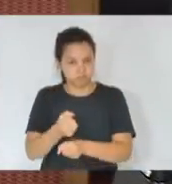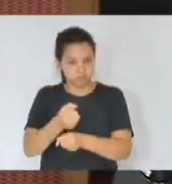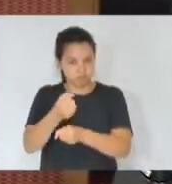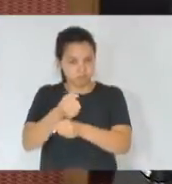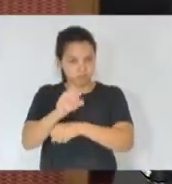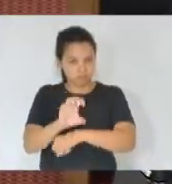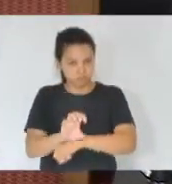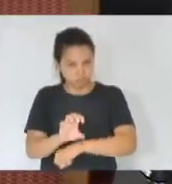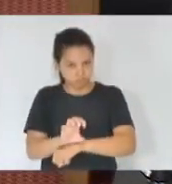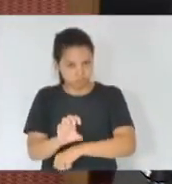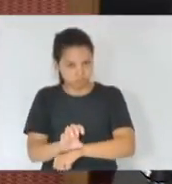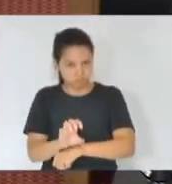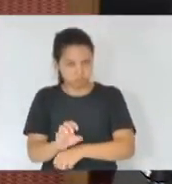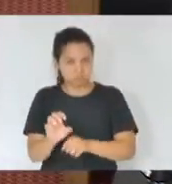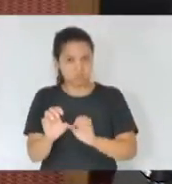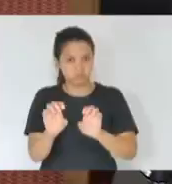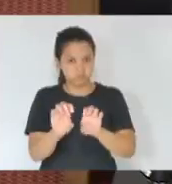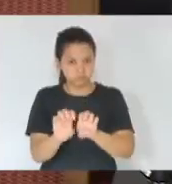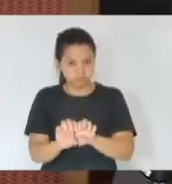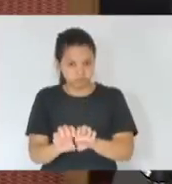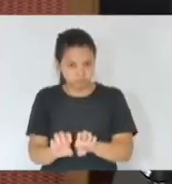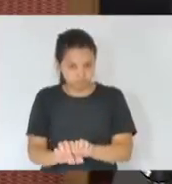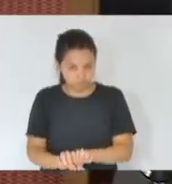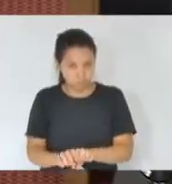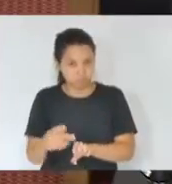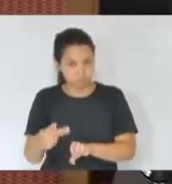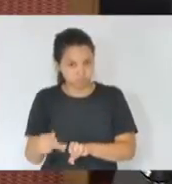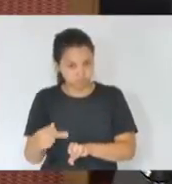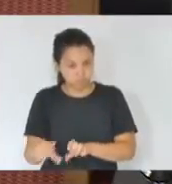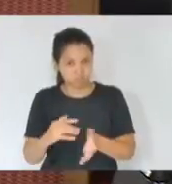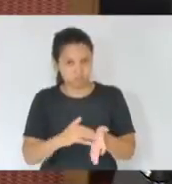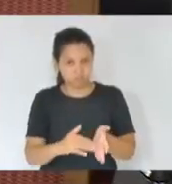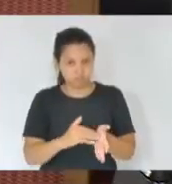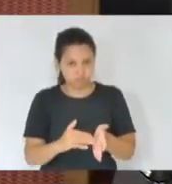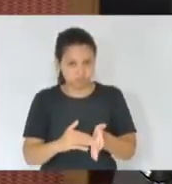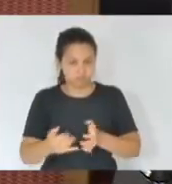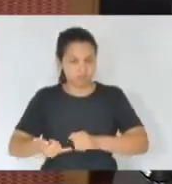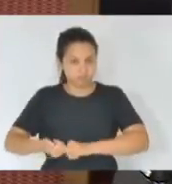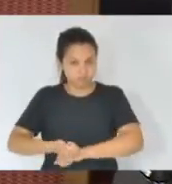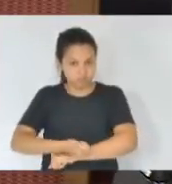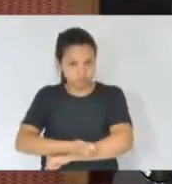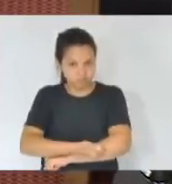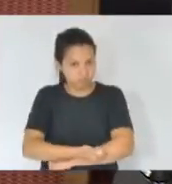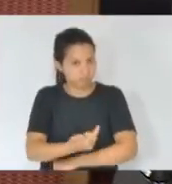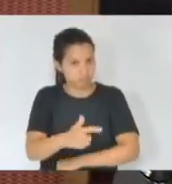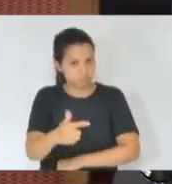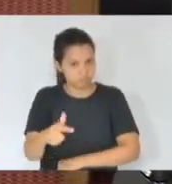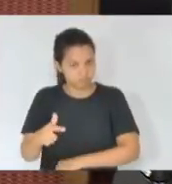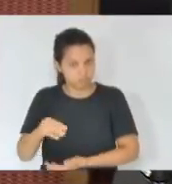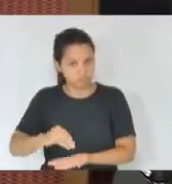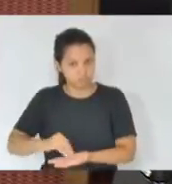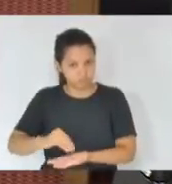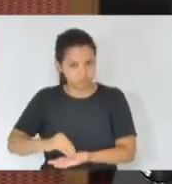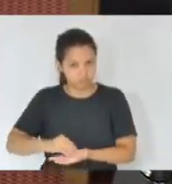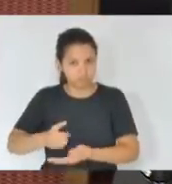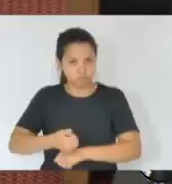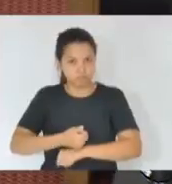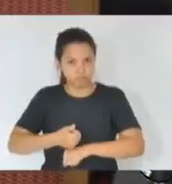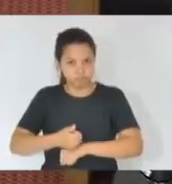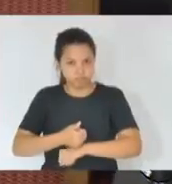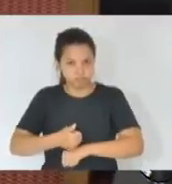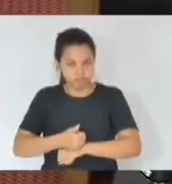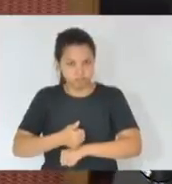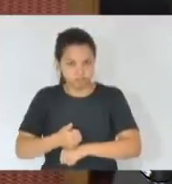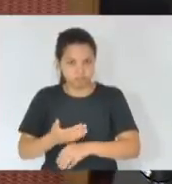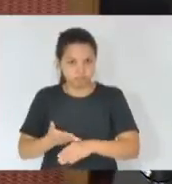própria Secretaria de Infraestrutura não tem adequadamente profissionais para fazer, dentro do determinado processo